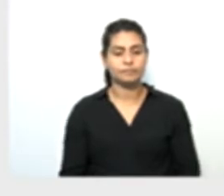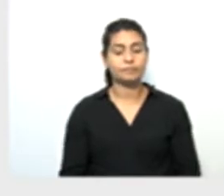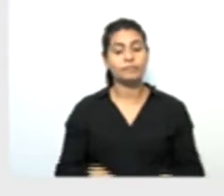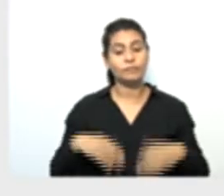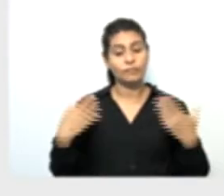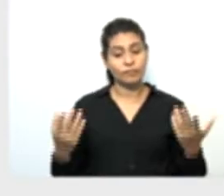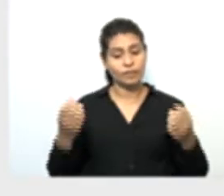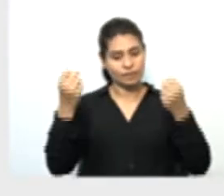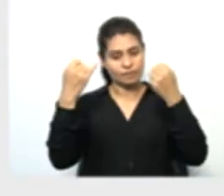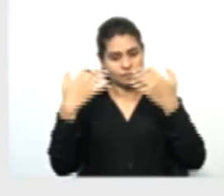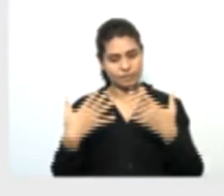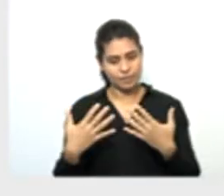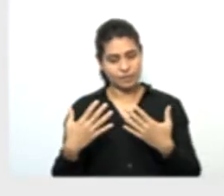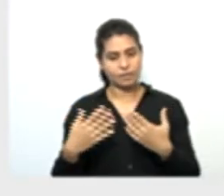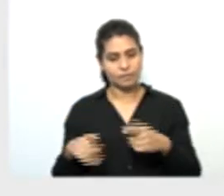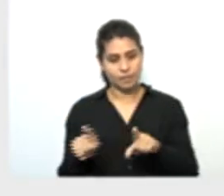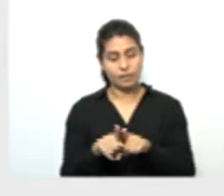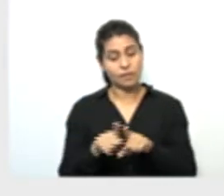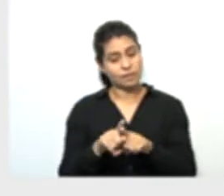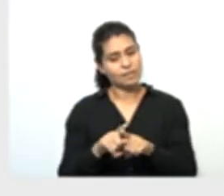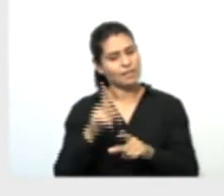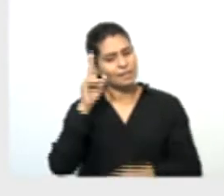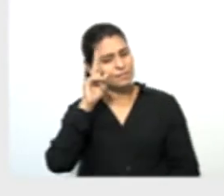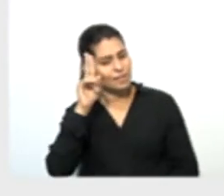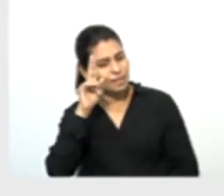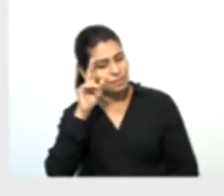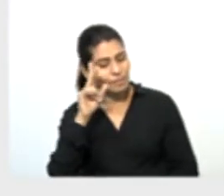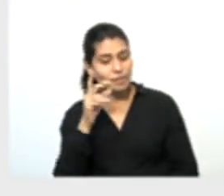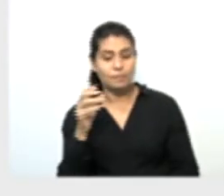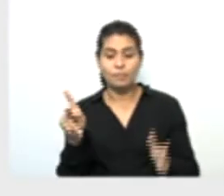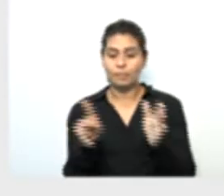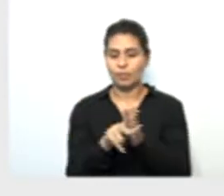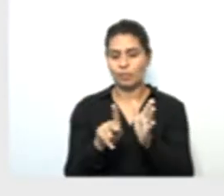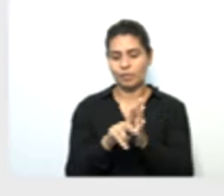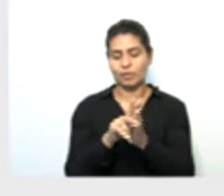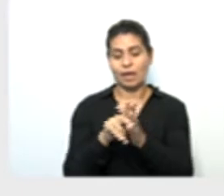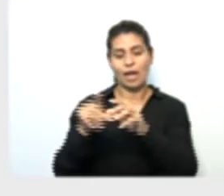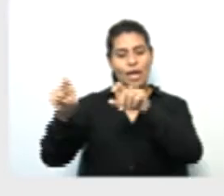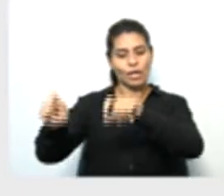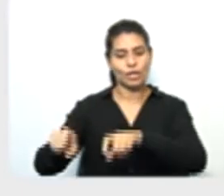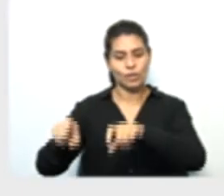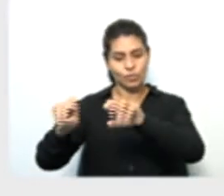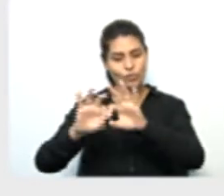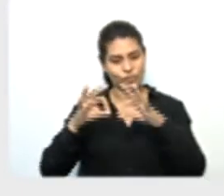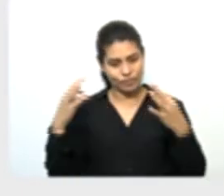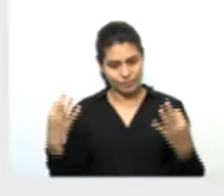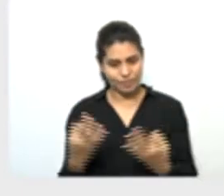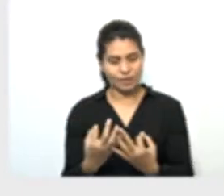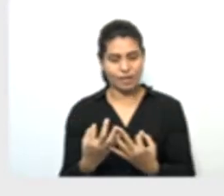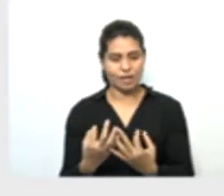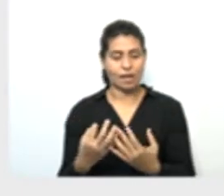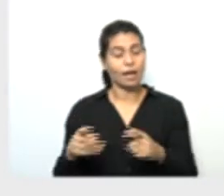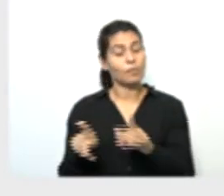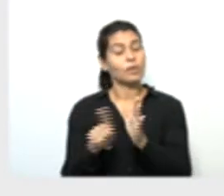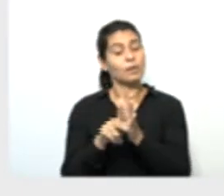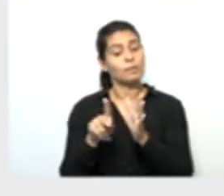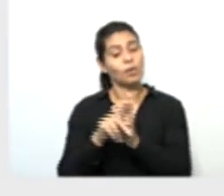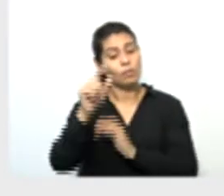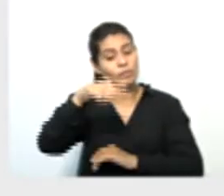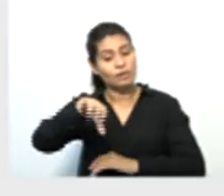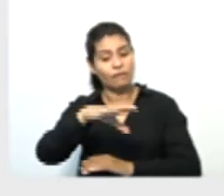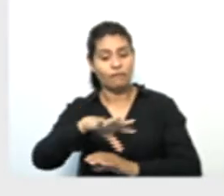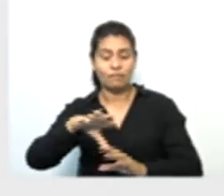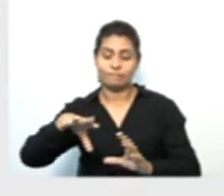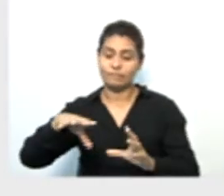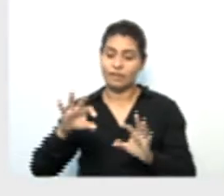Então, quando a gente fala de beneficiamento e processamento, sempre citamos produtos da agricultura familiar por serem produtos vendidos comumente